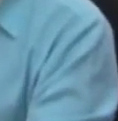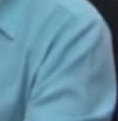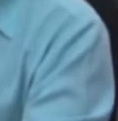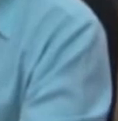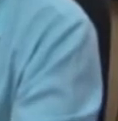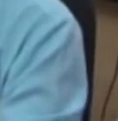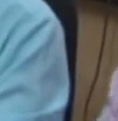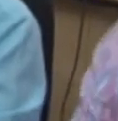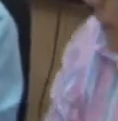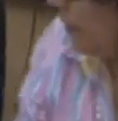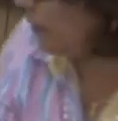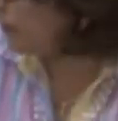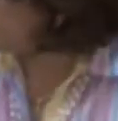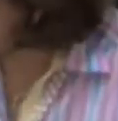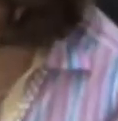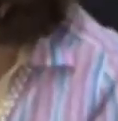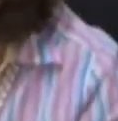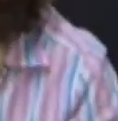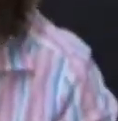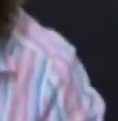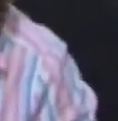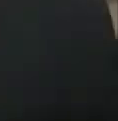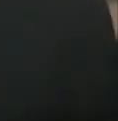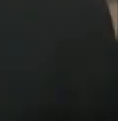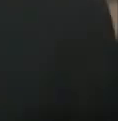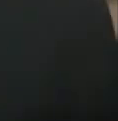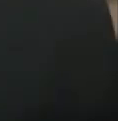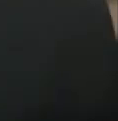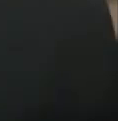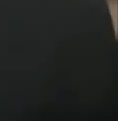Newton César dos Santos. Presente. Doutor Raul.